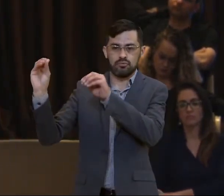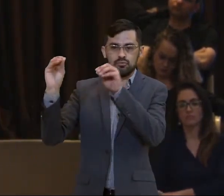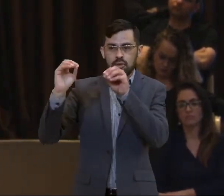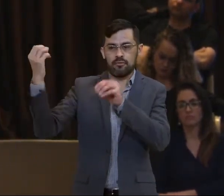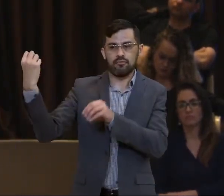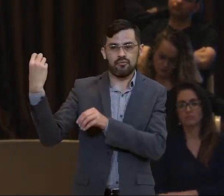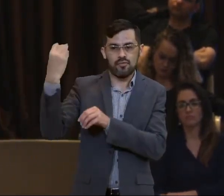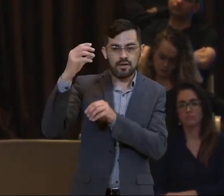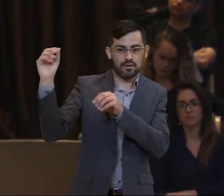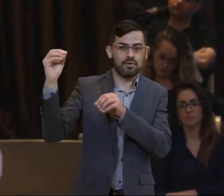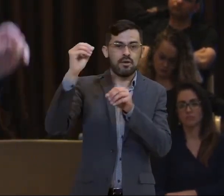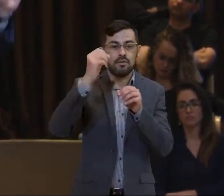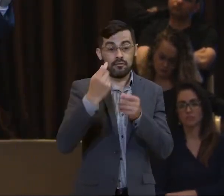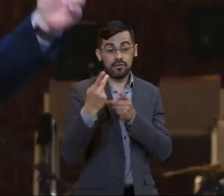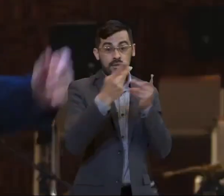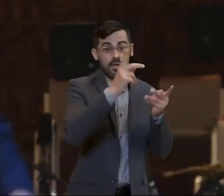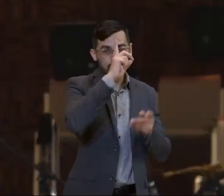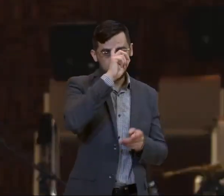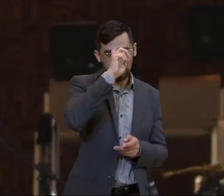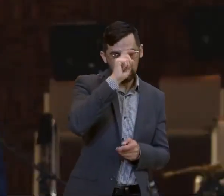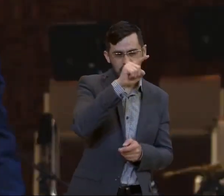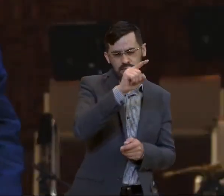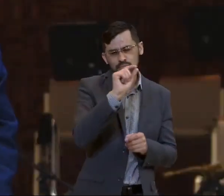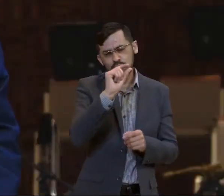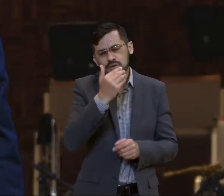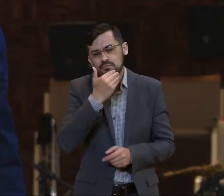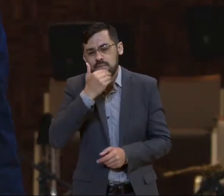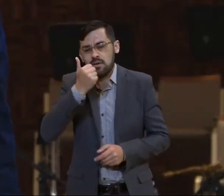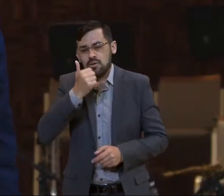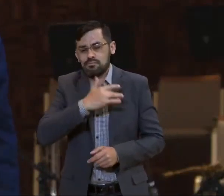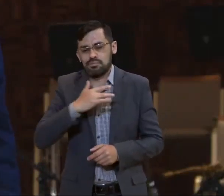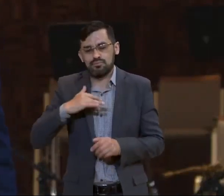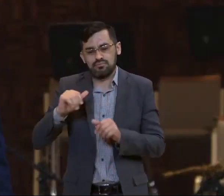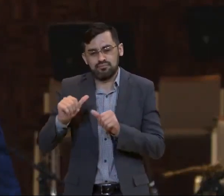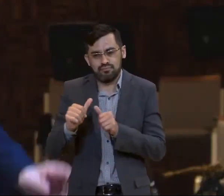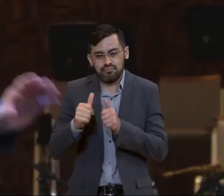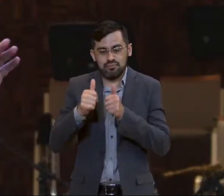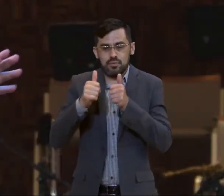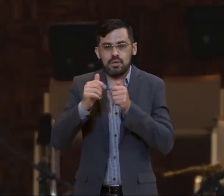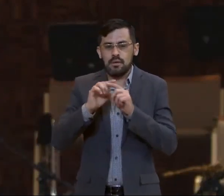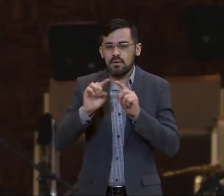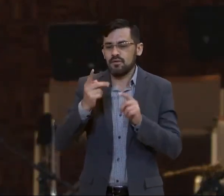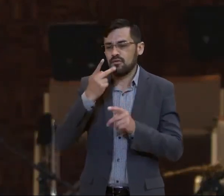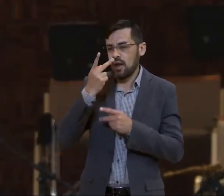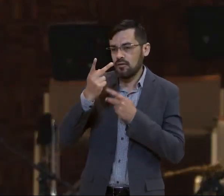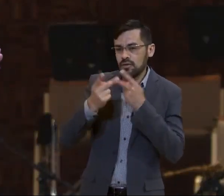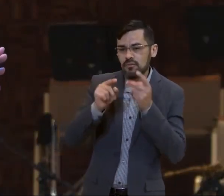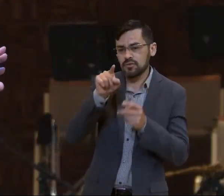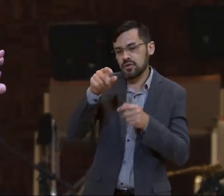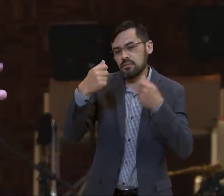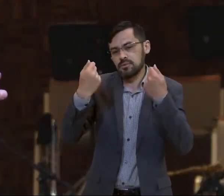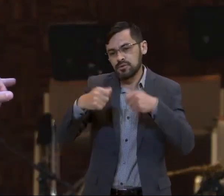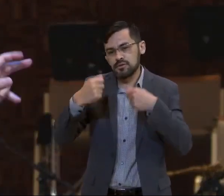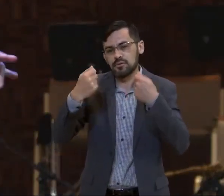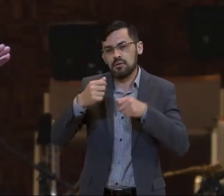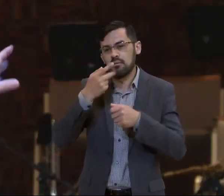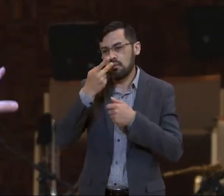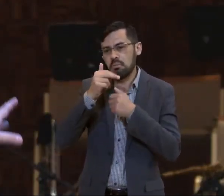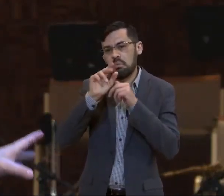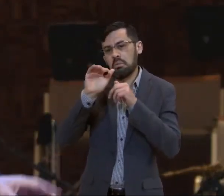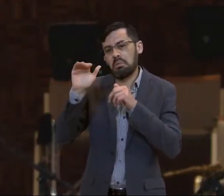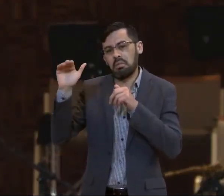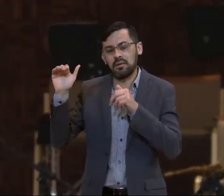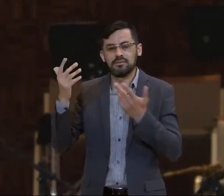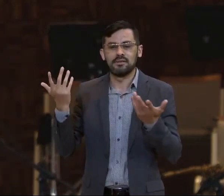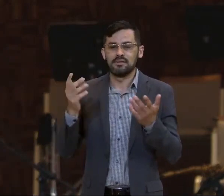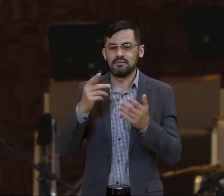ao hospital. Ele estava um pouquinho melhor, não é? Mas ele só dizia aquilo: você precisa, blá, blá, blá, blá, blá.